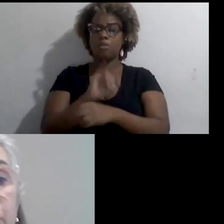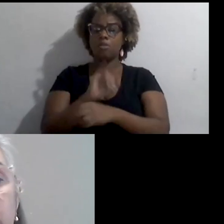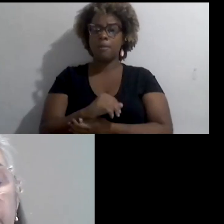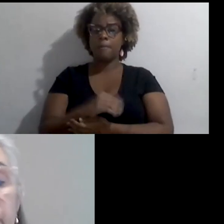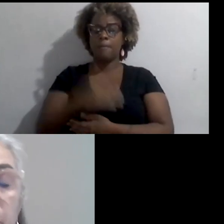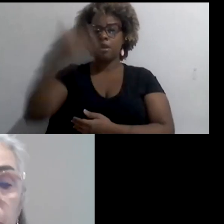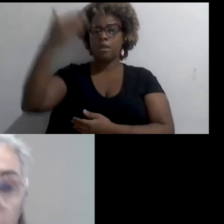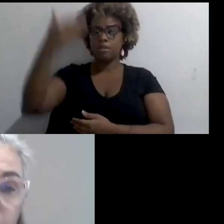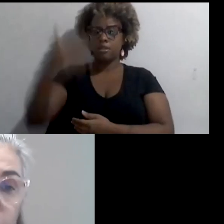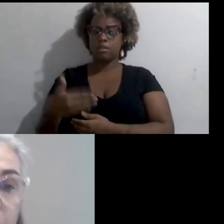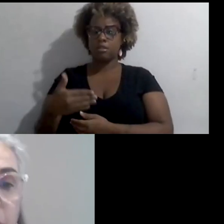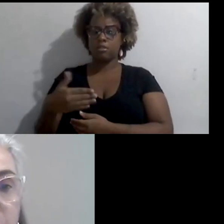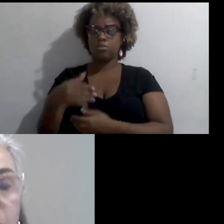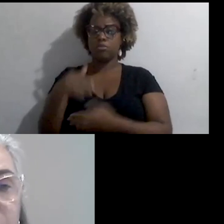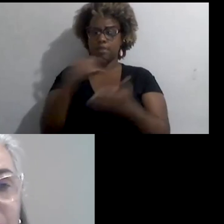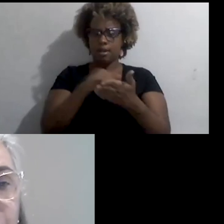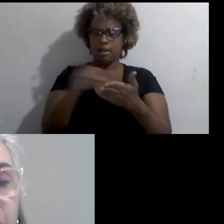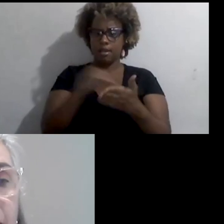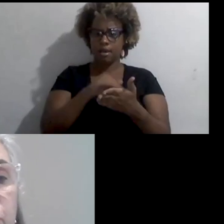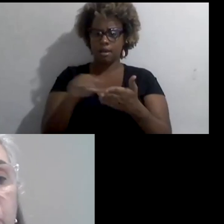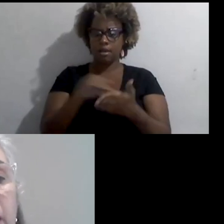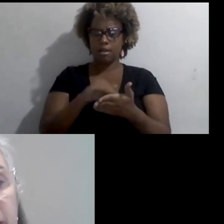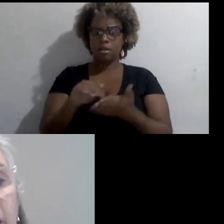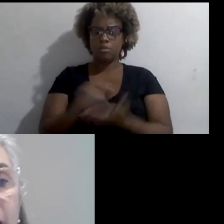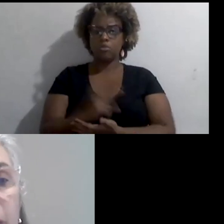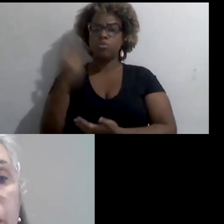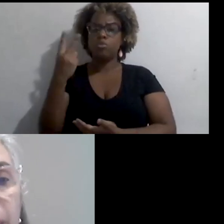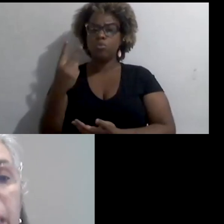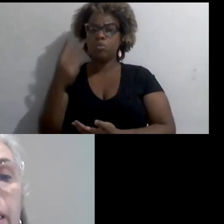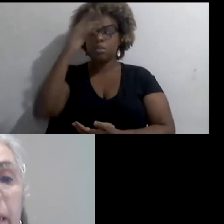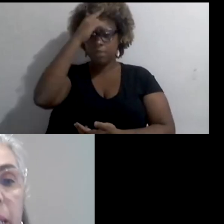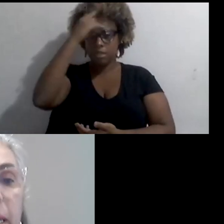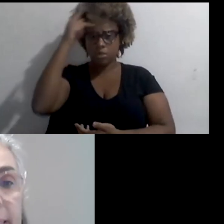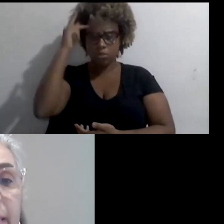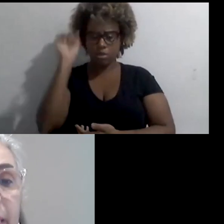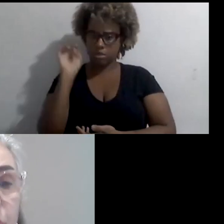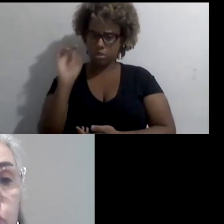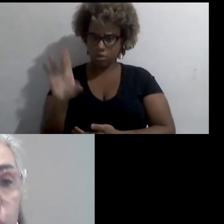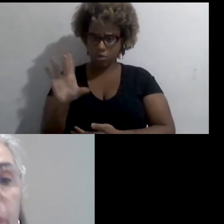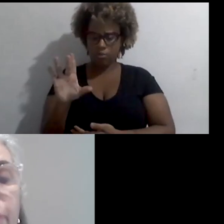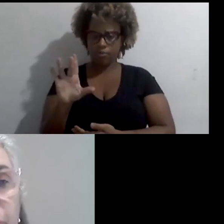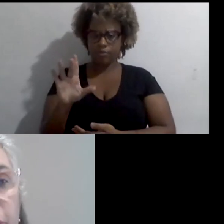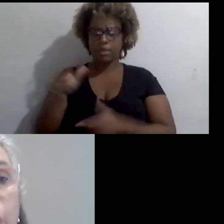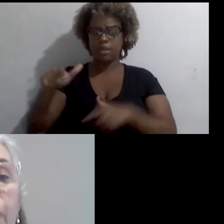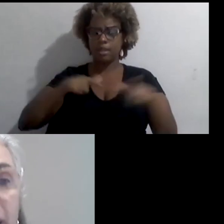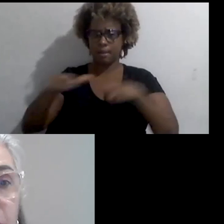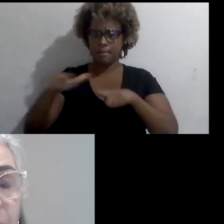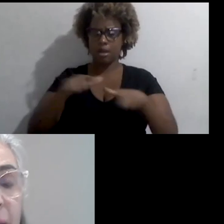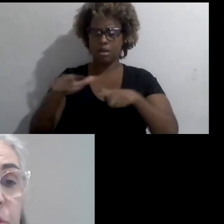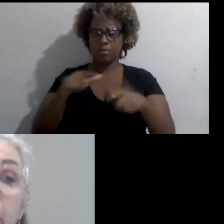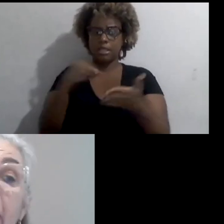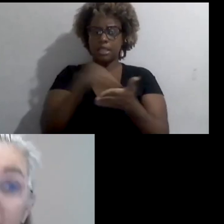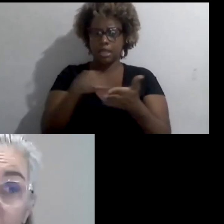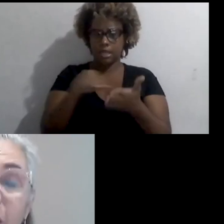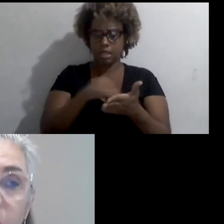presença de duas pessoas, que são, inclusive, advogados, que trabalham agora, né, na Secretaria de Cultura, que foi o senhor Fernando